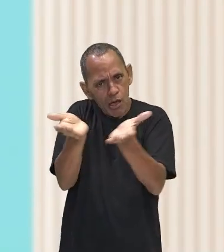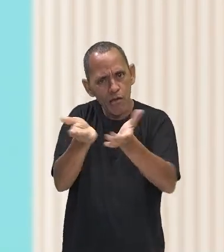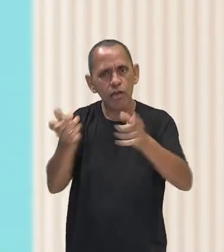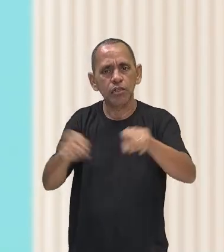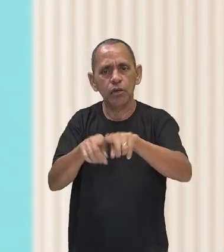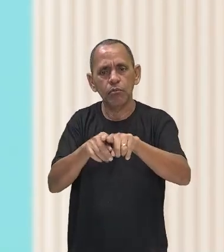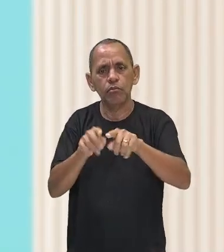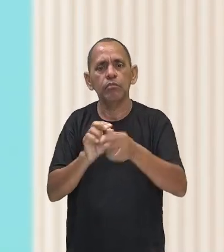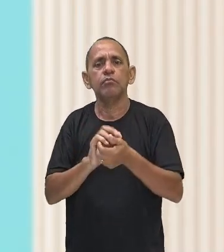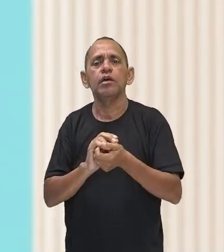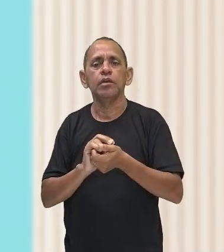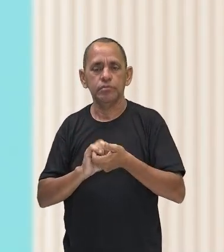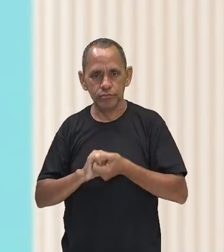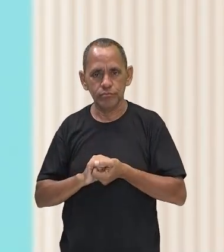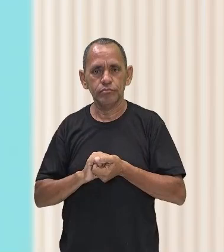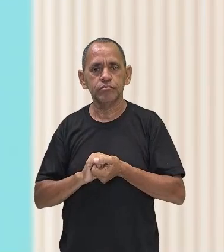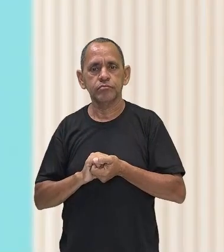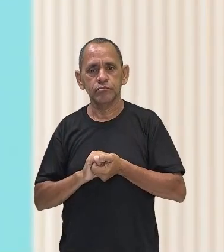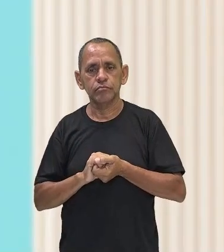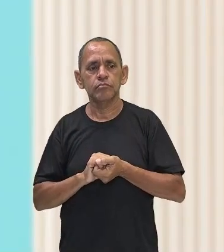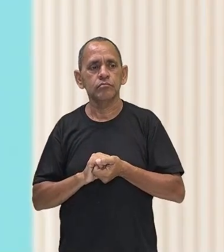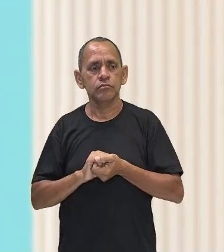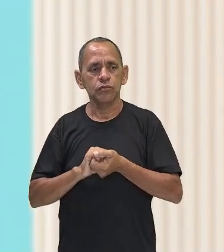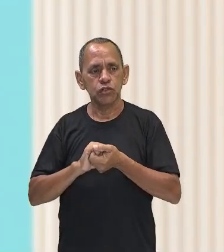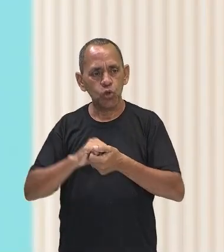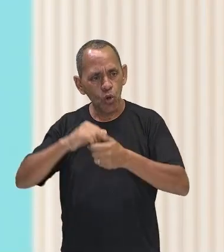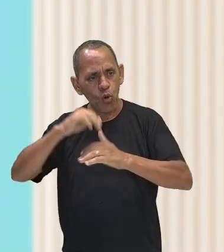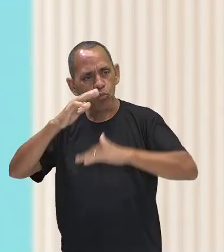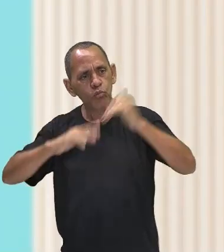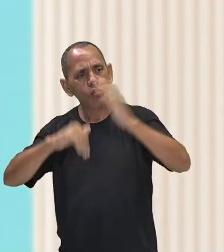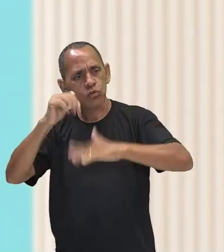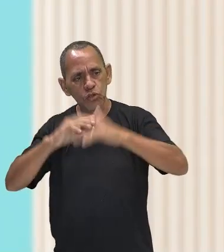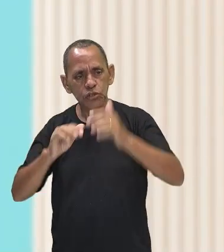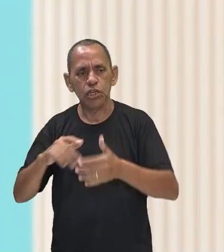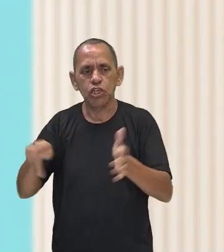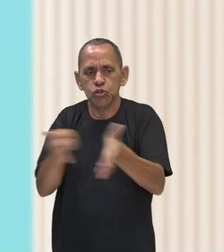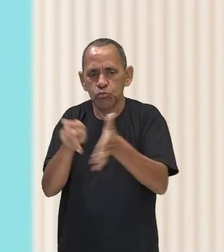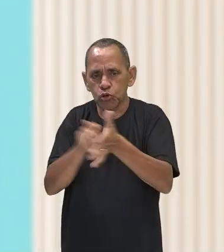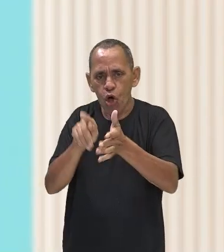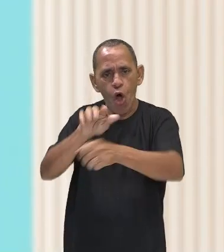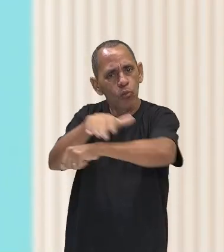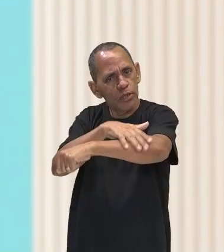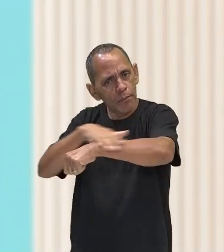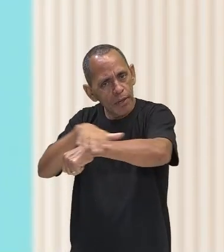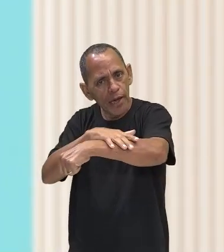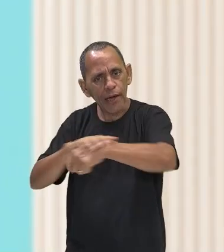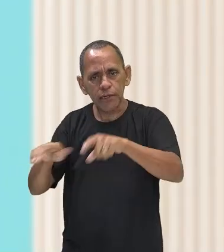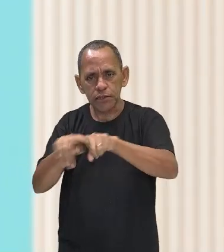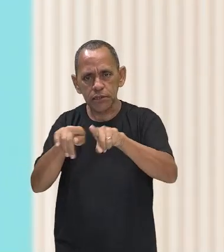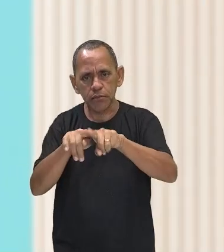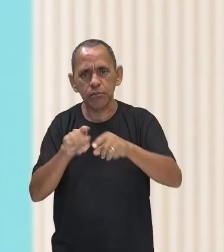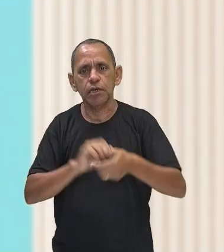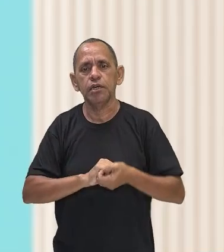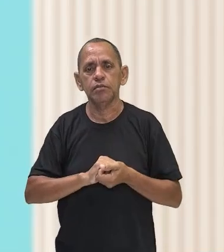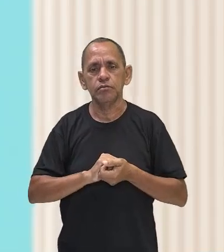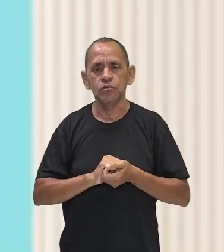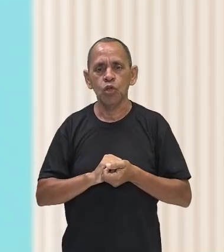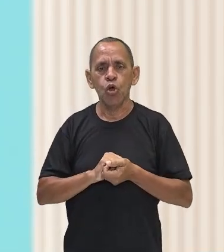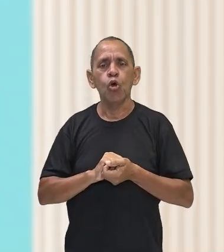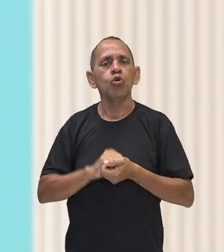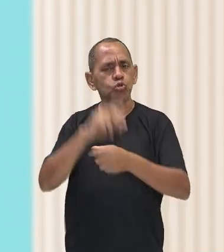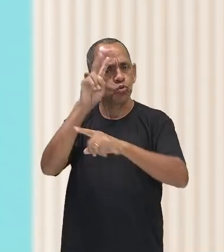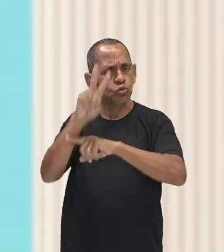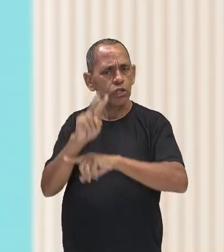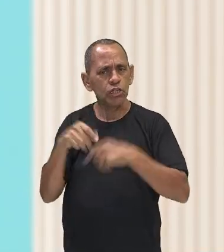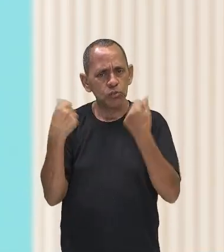profissionais como esteticistas dermatologistas né que vão entender melhor dessa desses tratamentos estéticos Mas